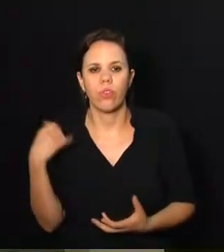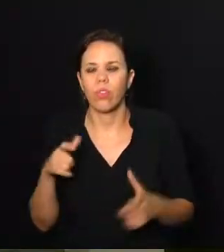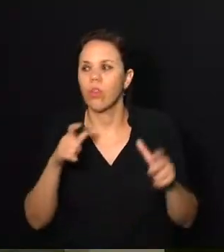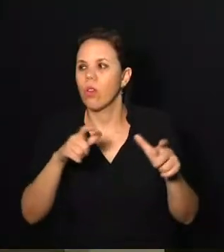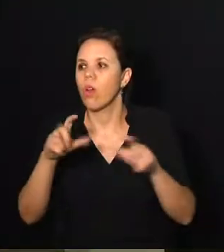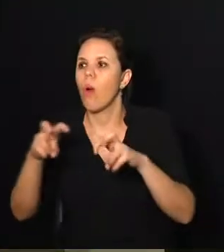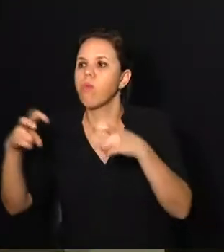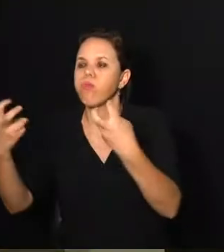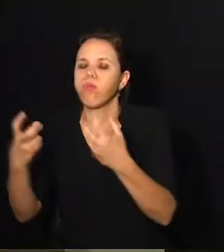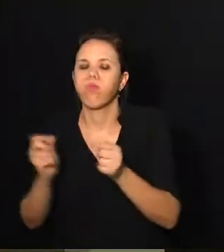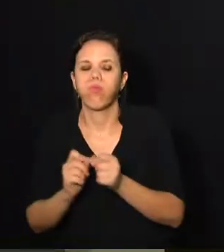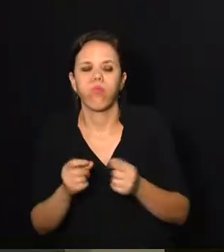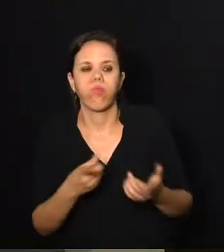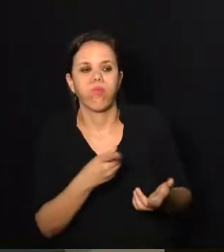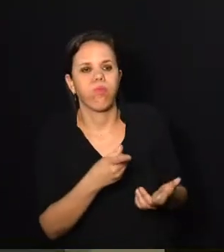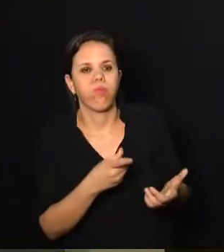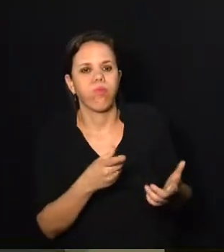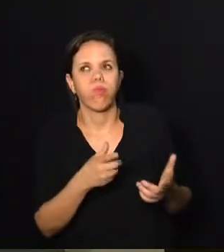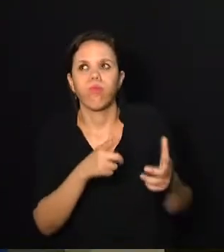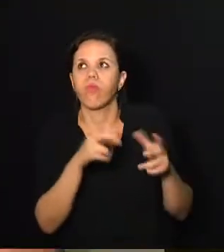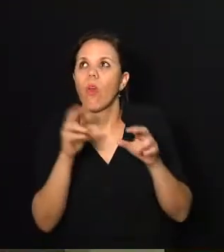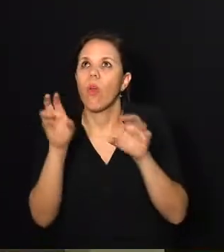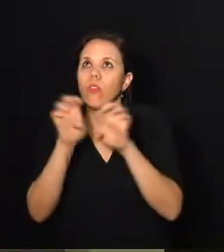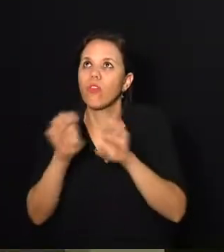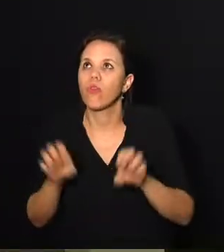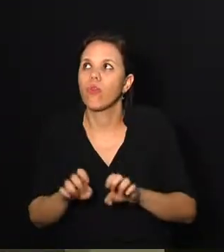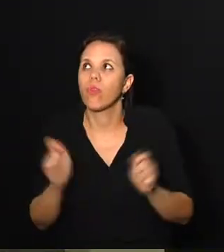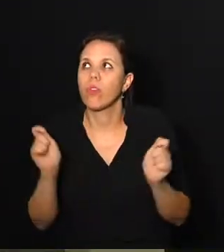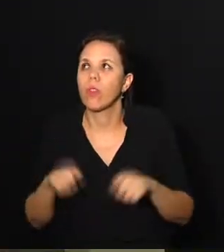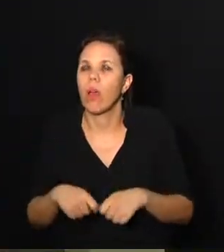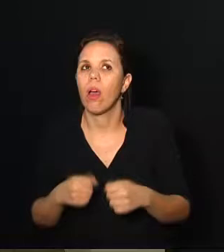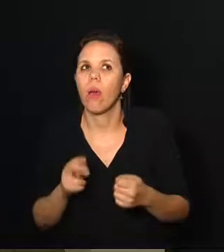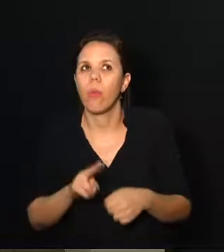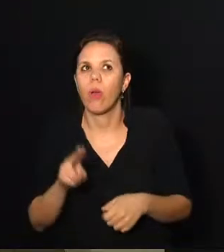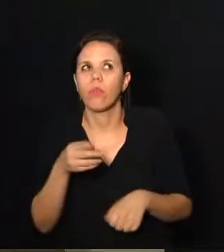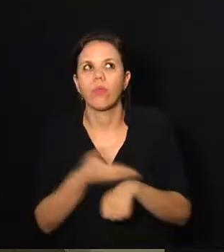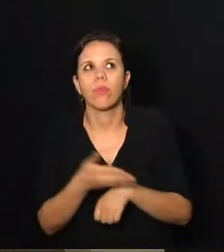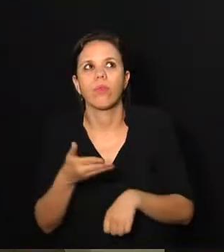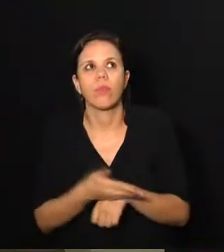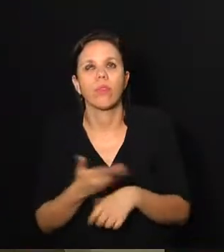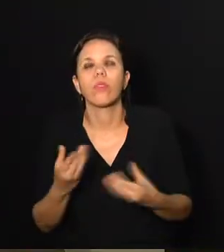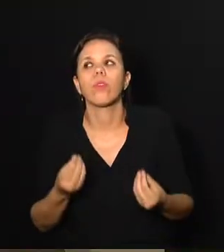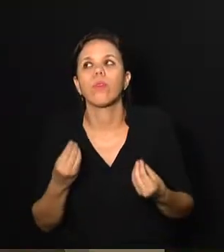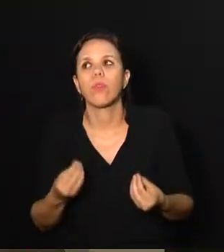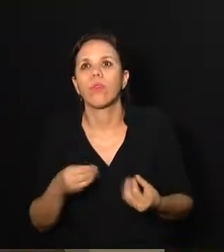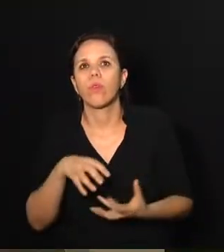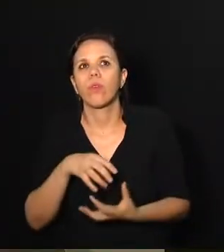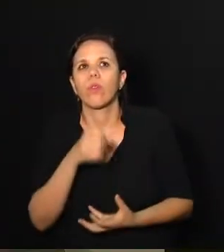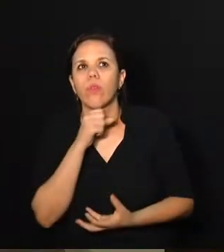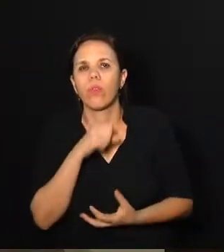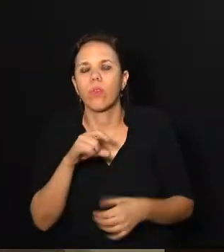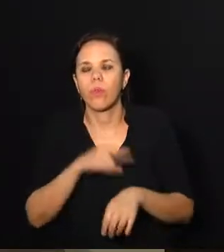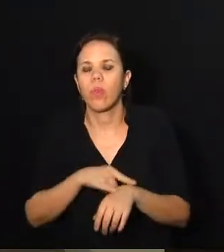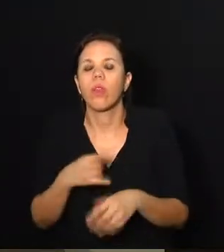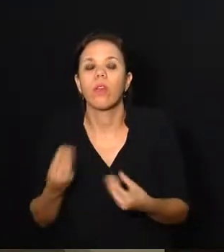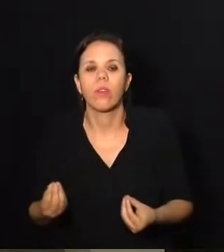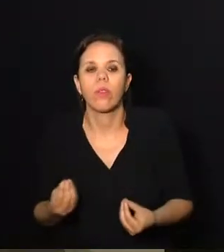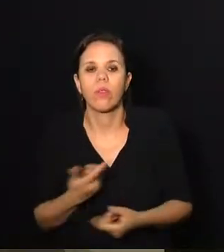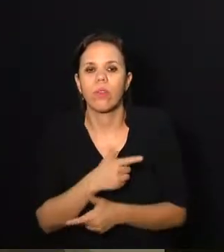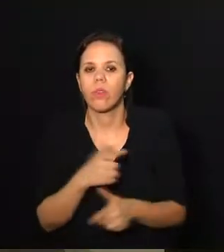ginásio, vamos ver como que está aquele ginásio, vamos ver as condições dele, como que ele está ali, banheiro, essas coisas.